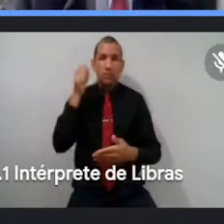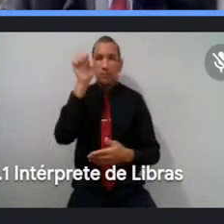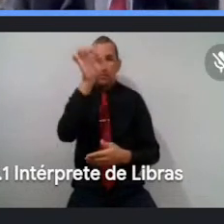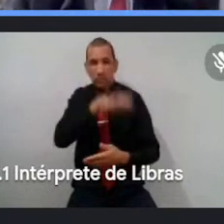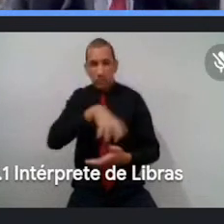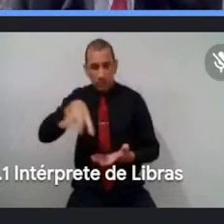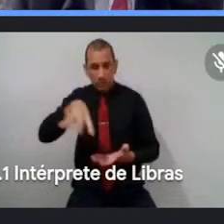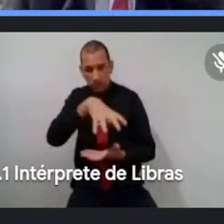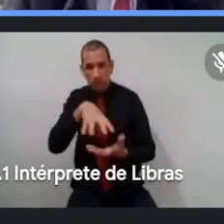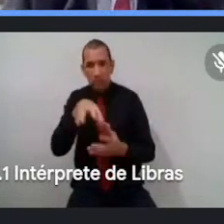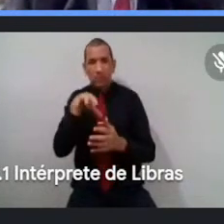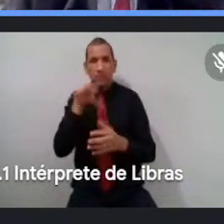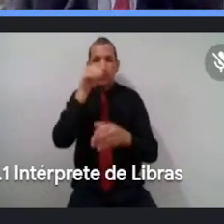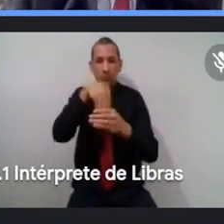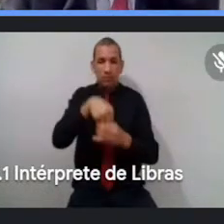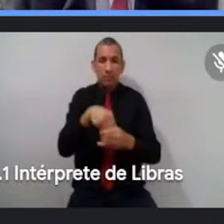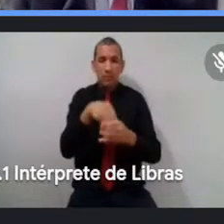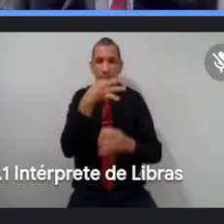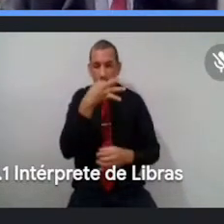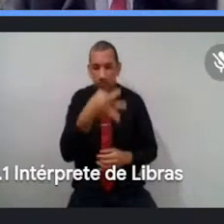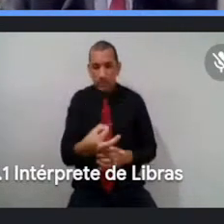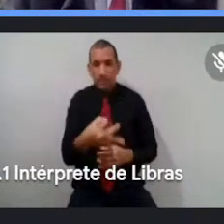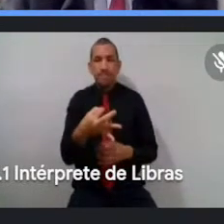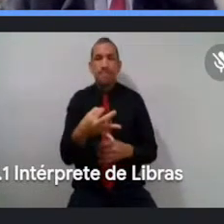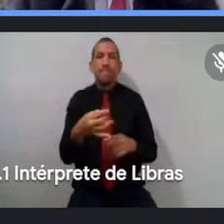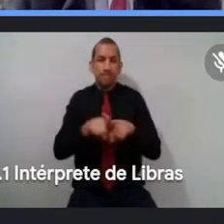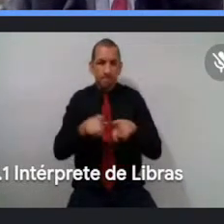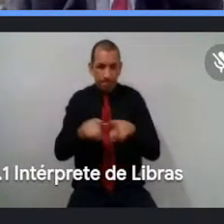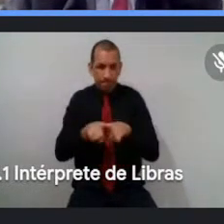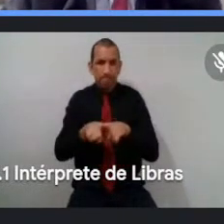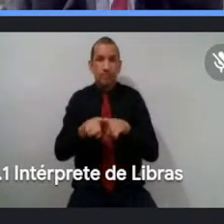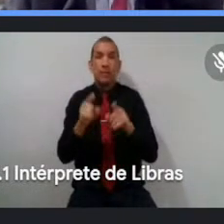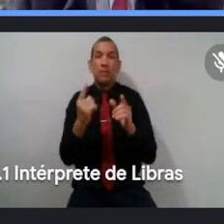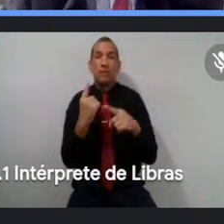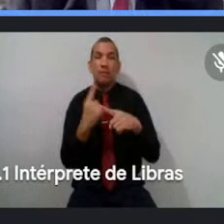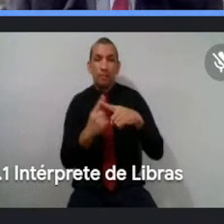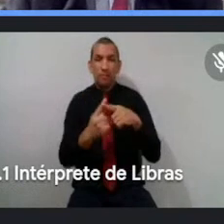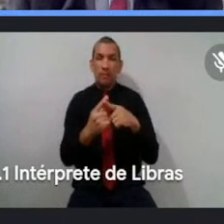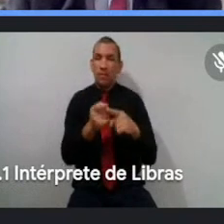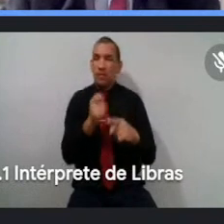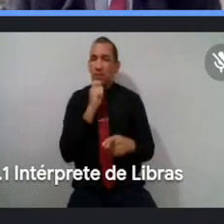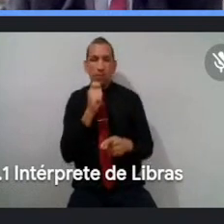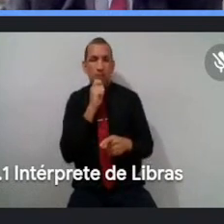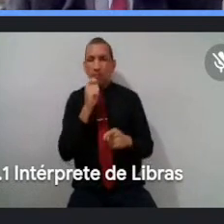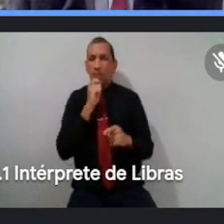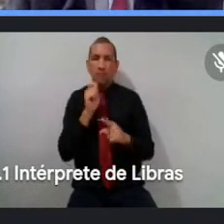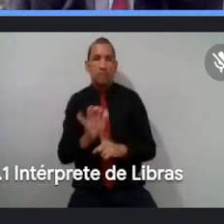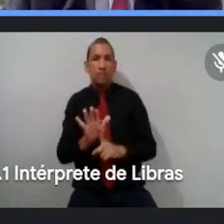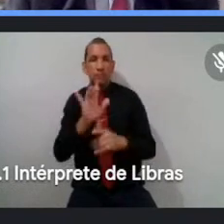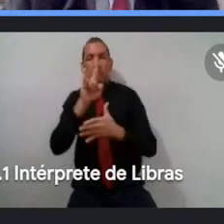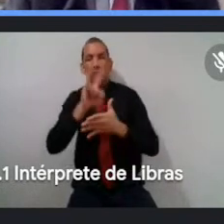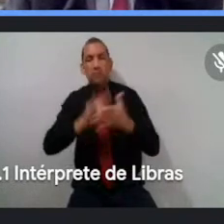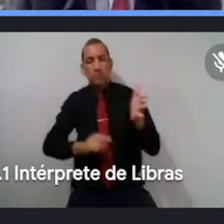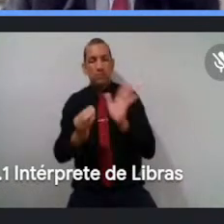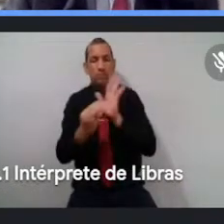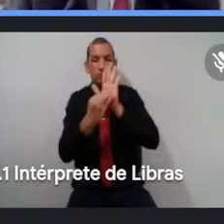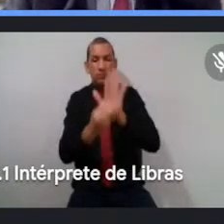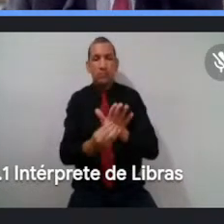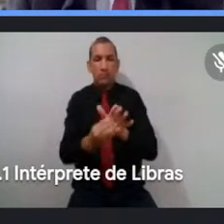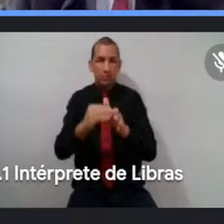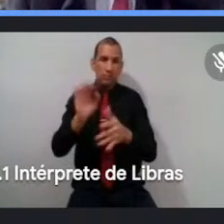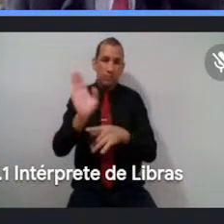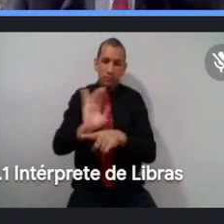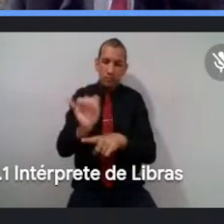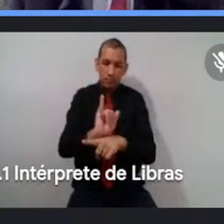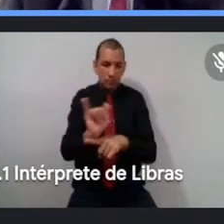Eleitoral também opinou pelo indeferimento diante da ausência da apresentação a mídia ainda